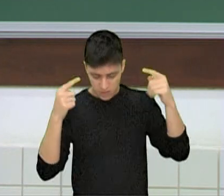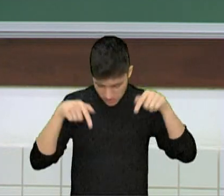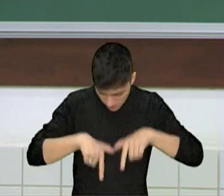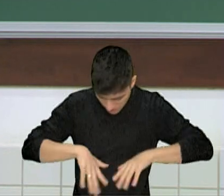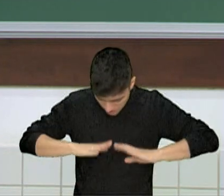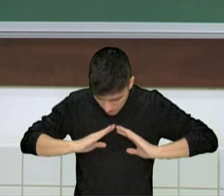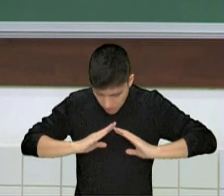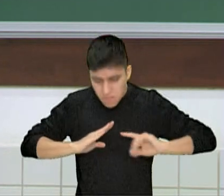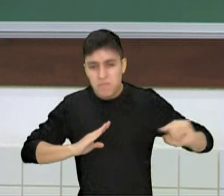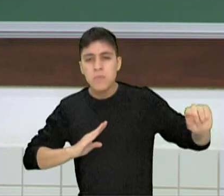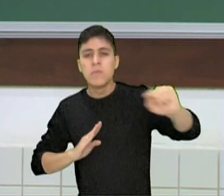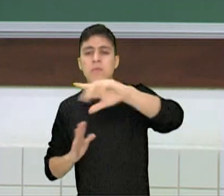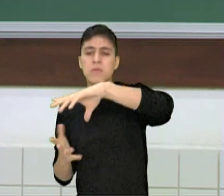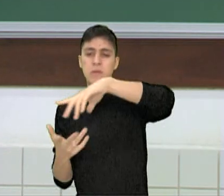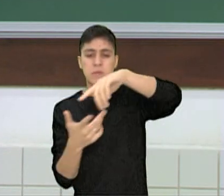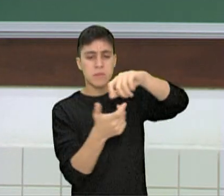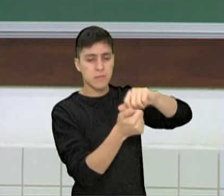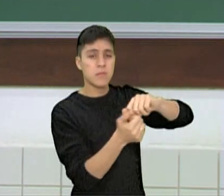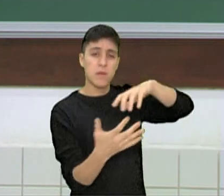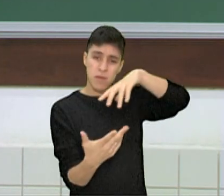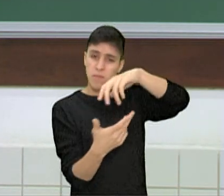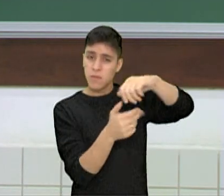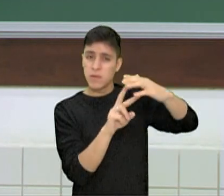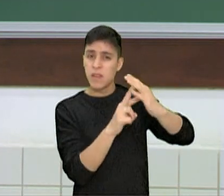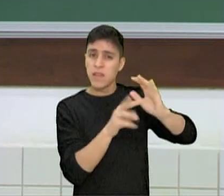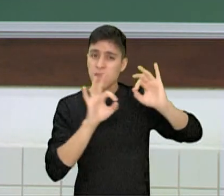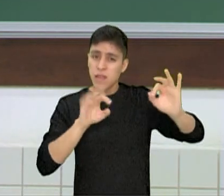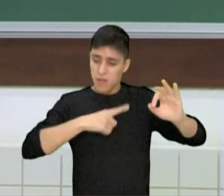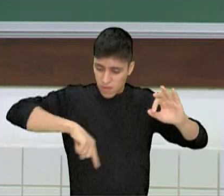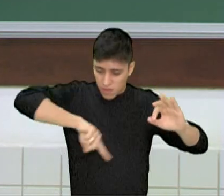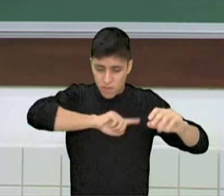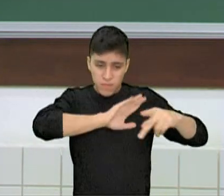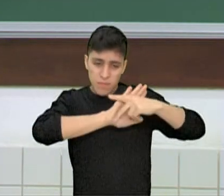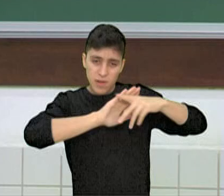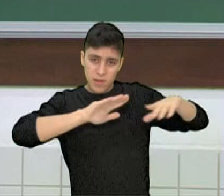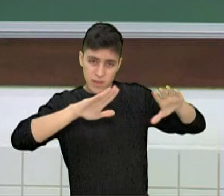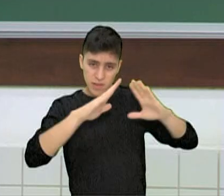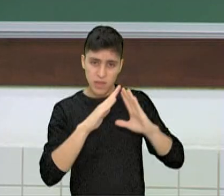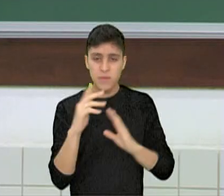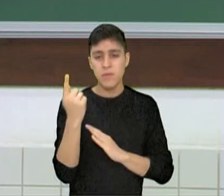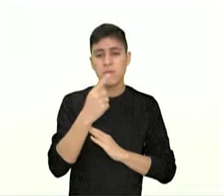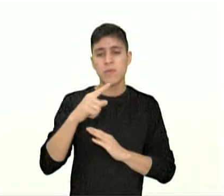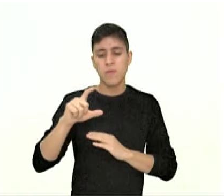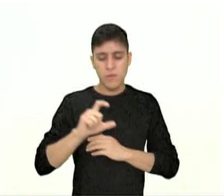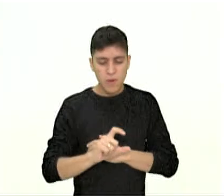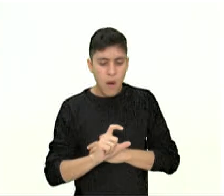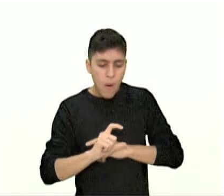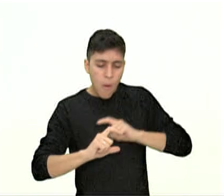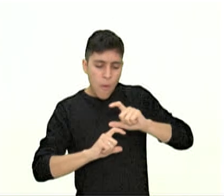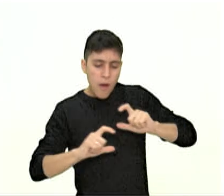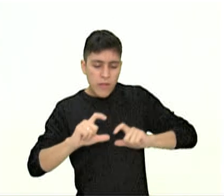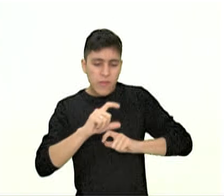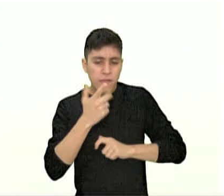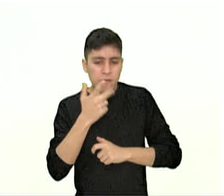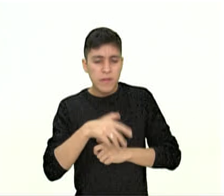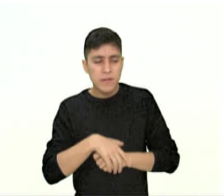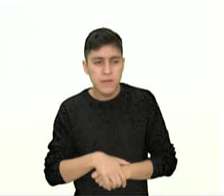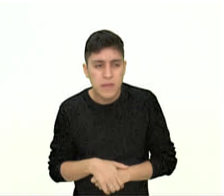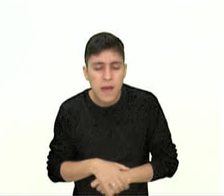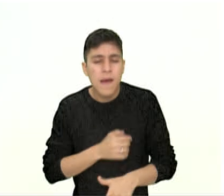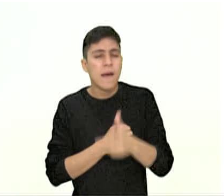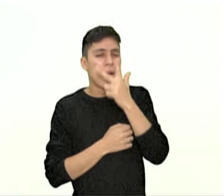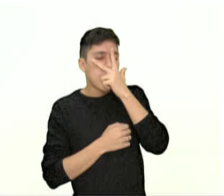casa com o mundo, que o mundo também é nossa casa. Quando ele chega no último quadrinho, ele diz, mas aqui parecemos que